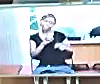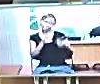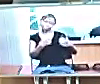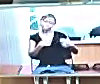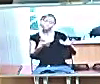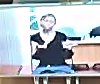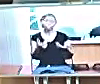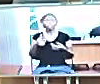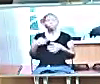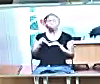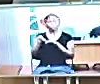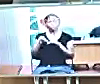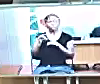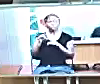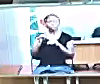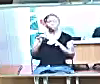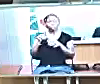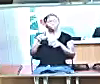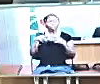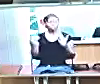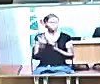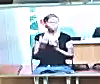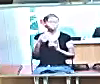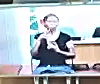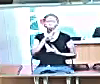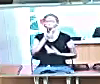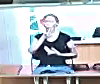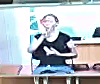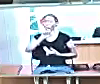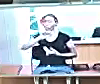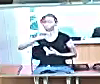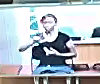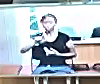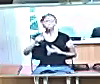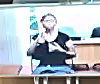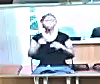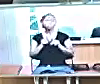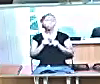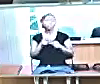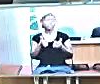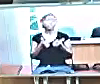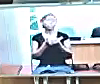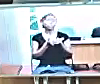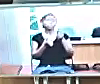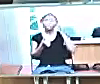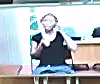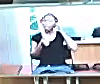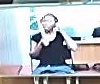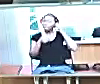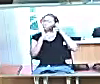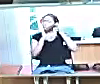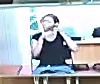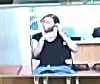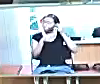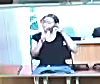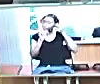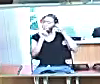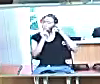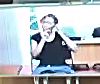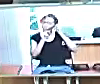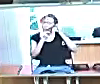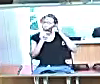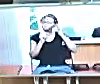é destacar também o programa de tecnologias sociais acesso à água nas 21 efe do estado de minas gerais porque